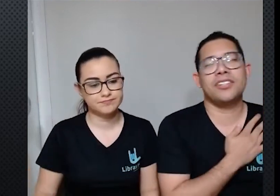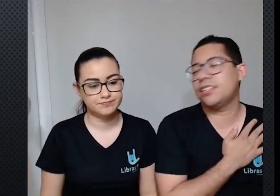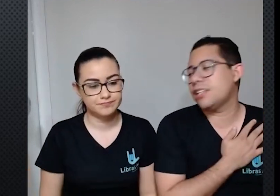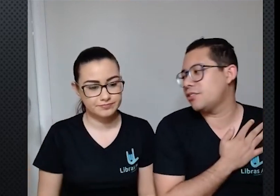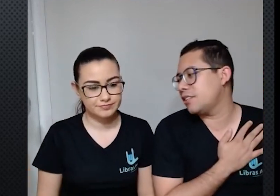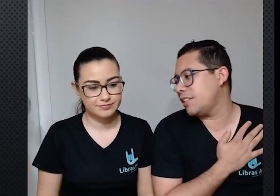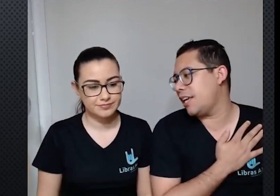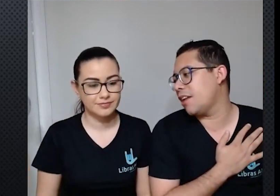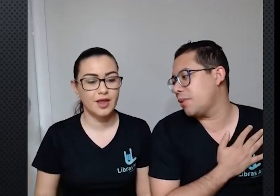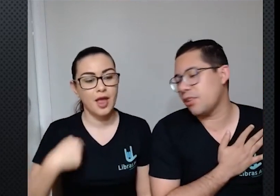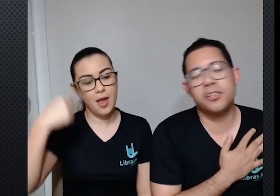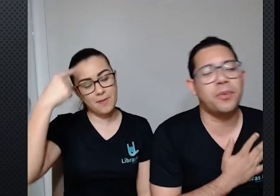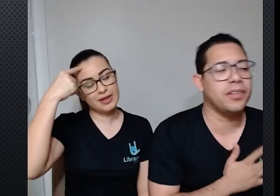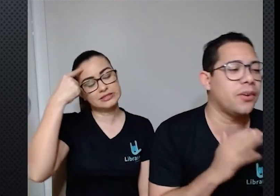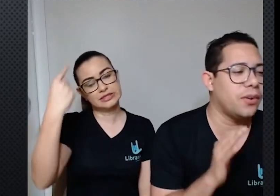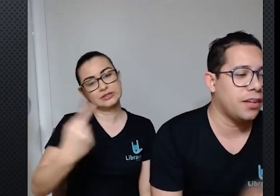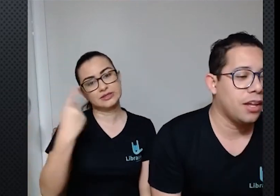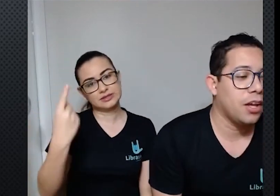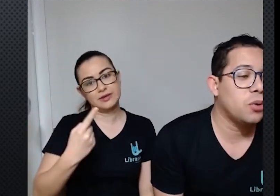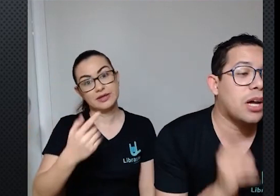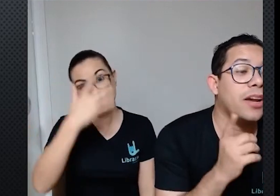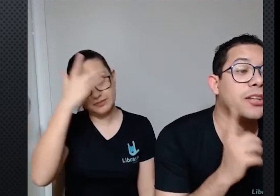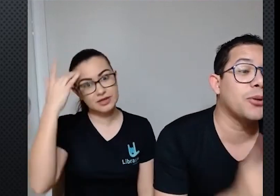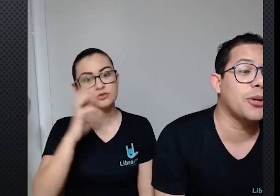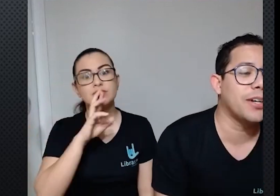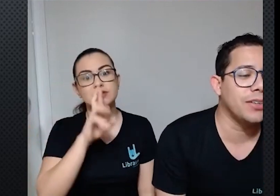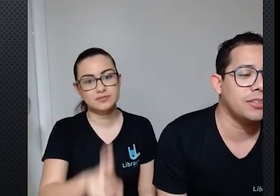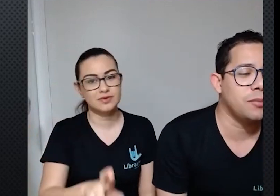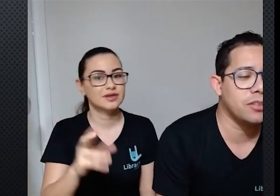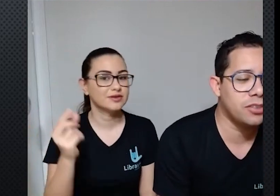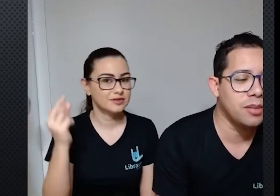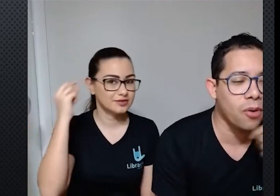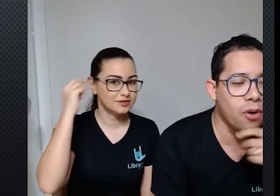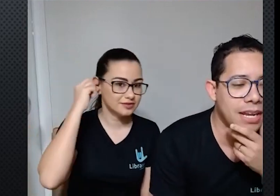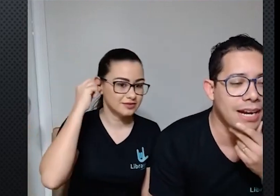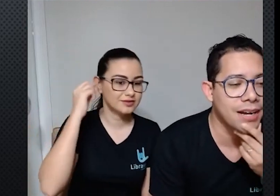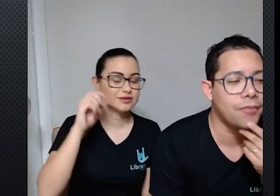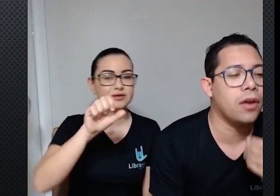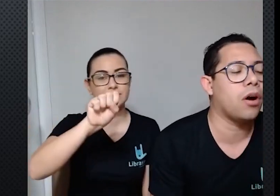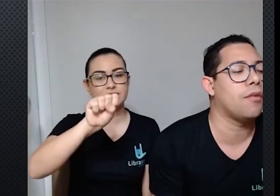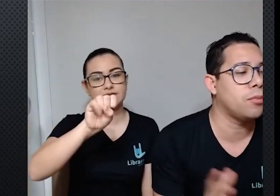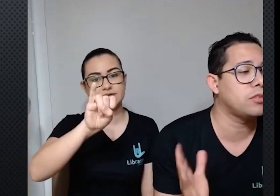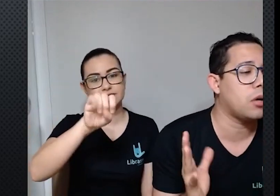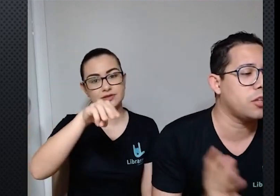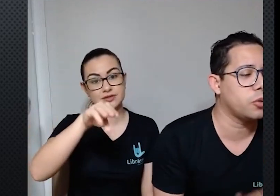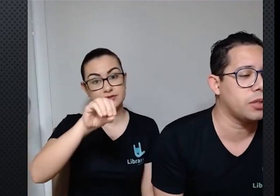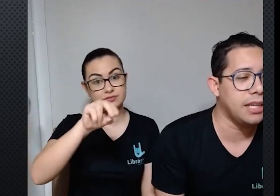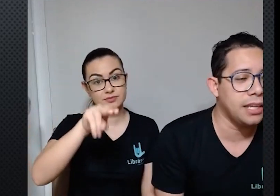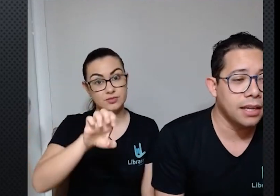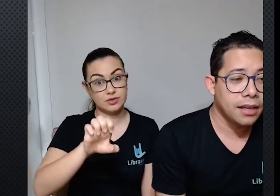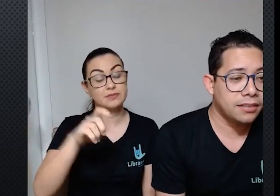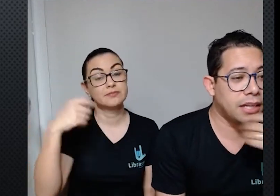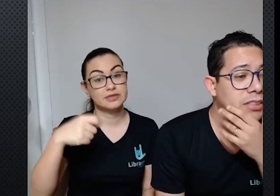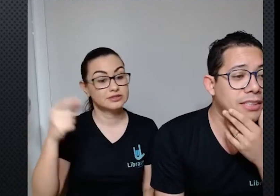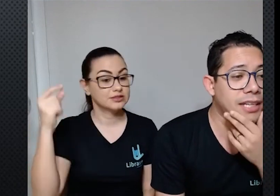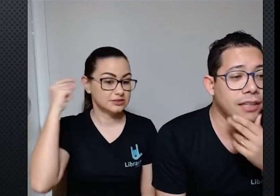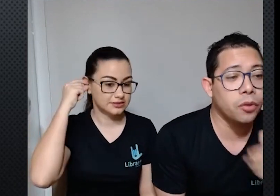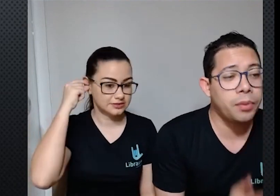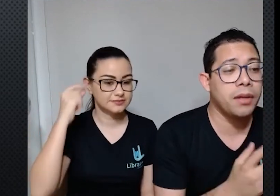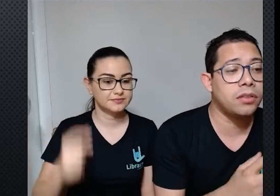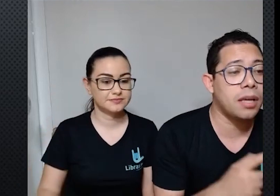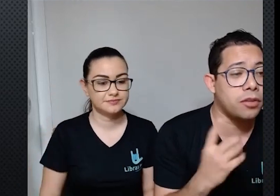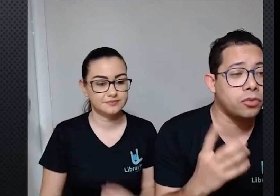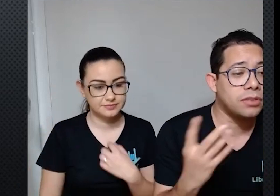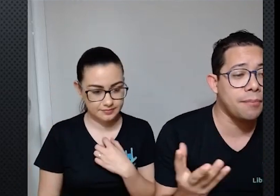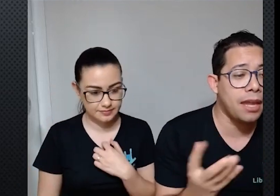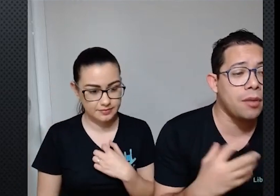Beleza, eu achei que tava sozinho, que era. O pessoal respondeu. Usar o retorno, isso mesmo. Simone, a Ana falou, vamos usar o retorno aí. Certo, Arciane? Então,